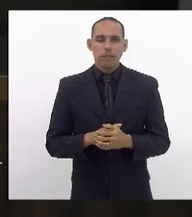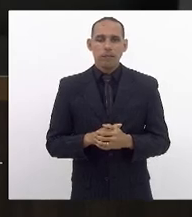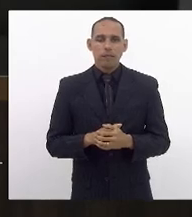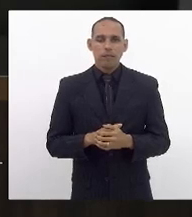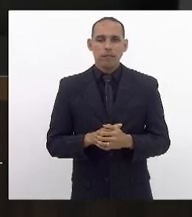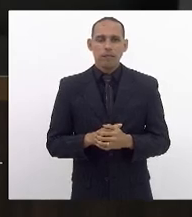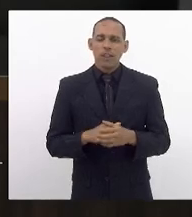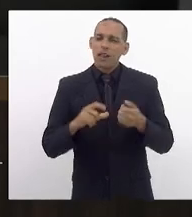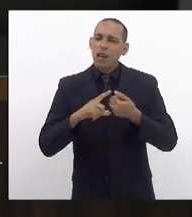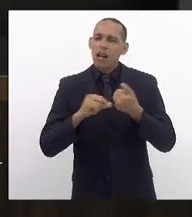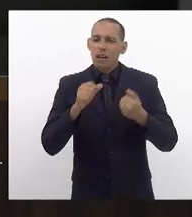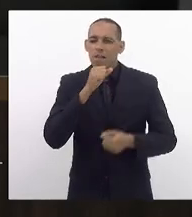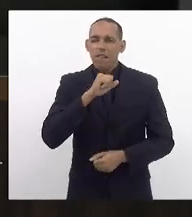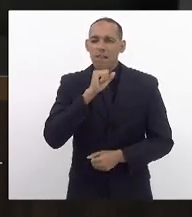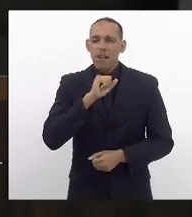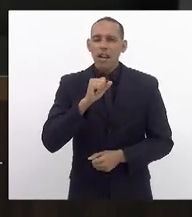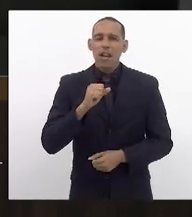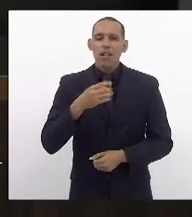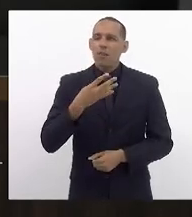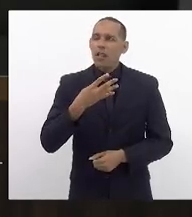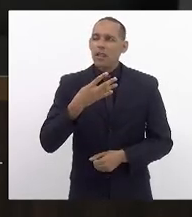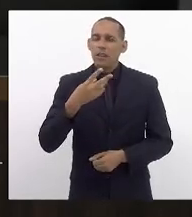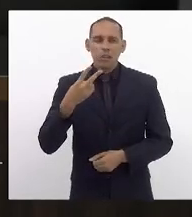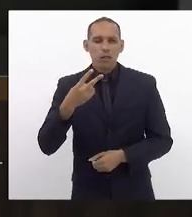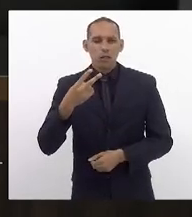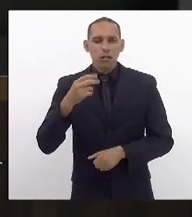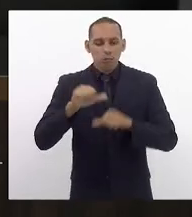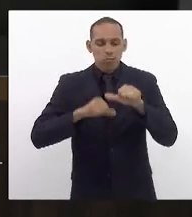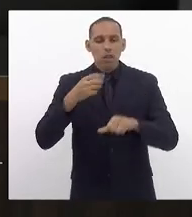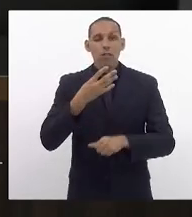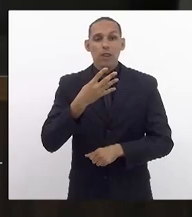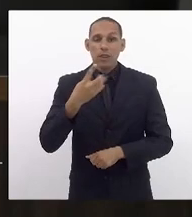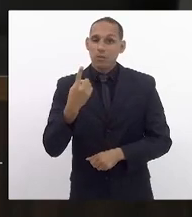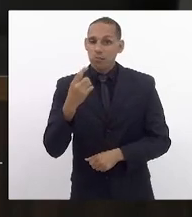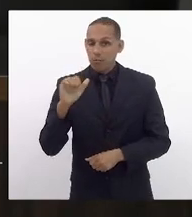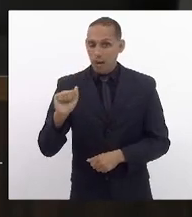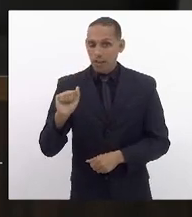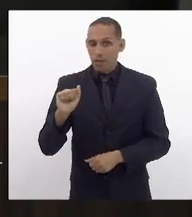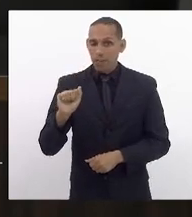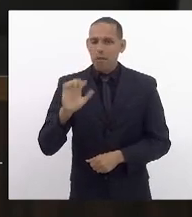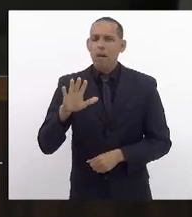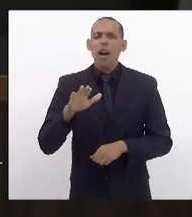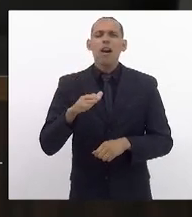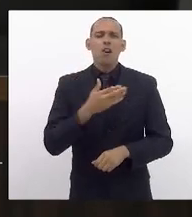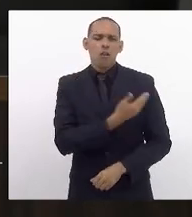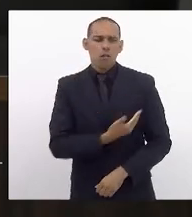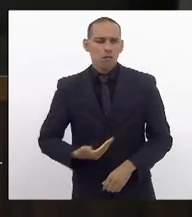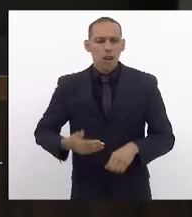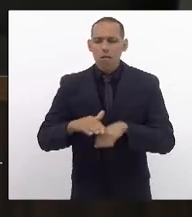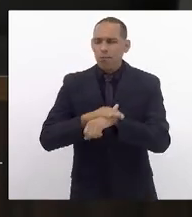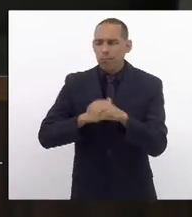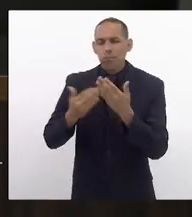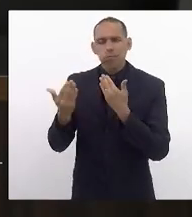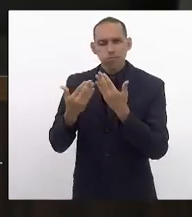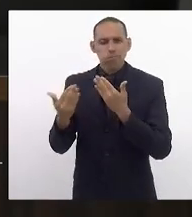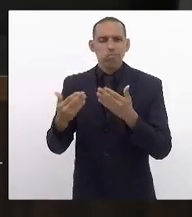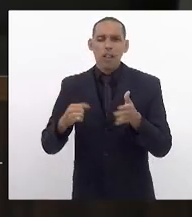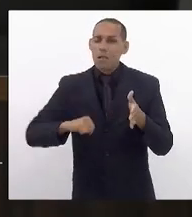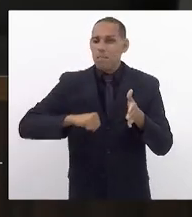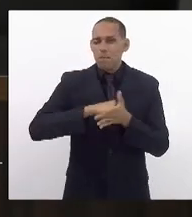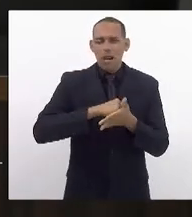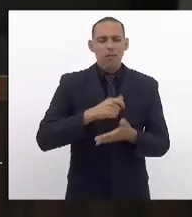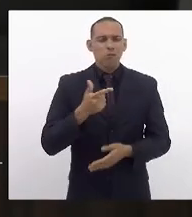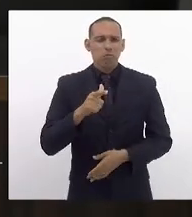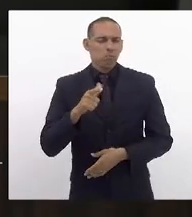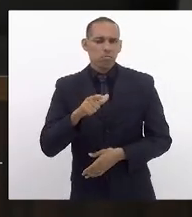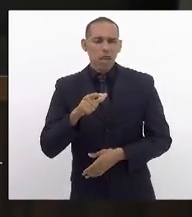daquele artigo antigo 42, que virou 41A. Então, está bem conversado com o governo. Minha opinião, não há impacto, se houver,